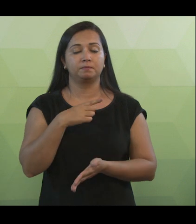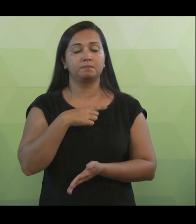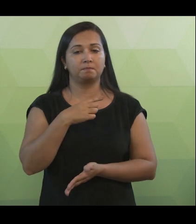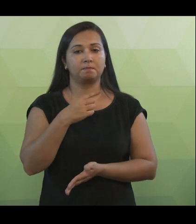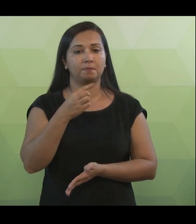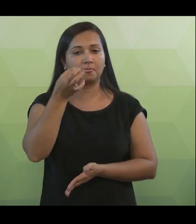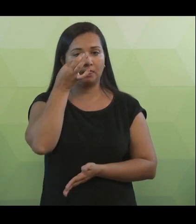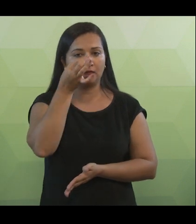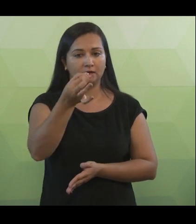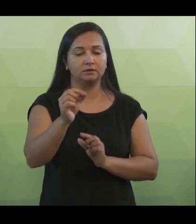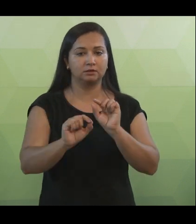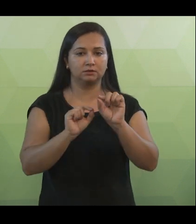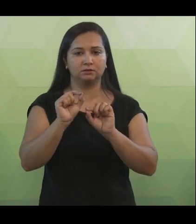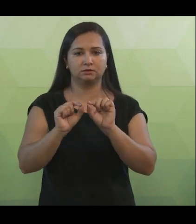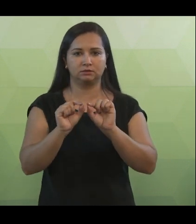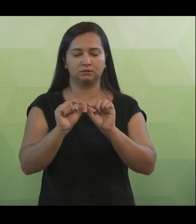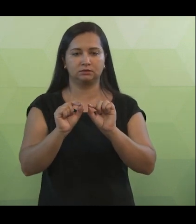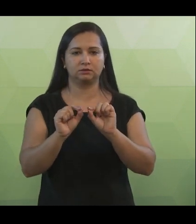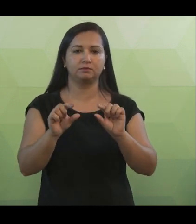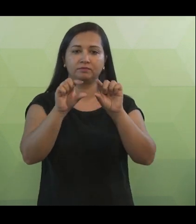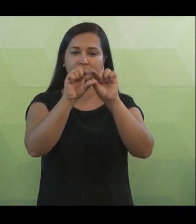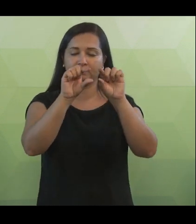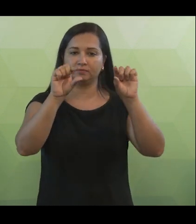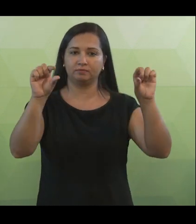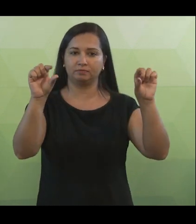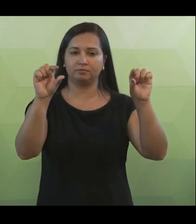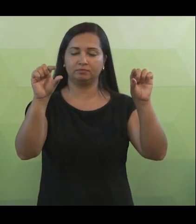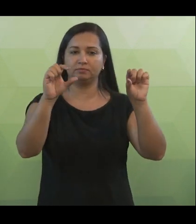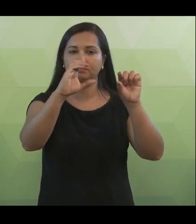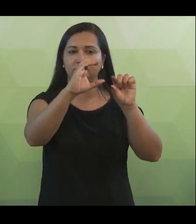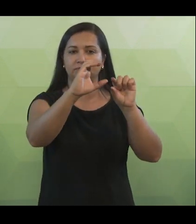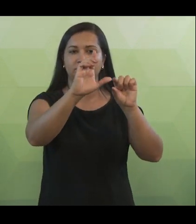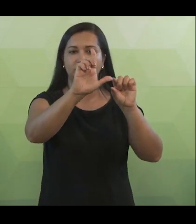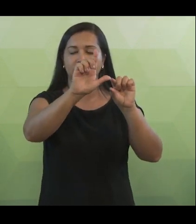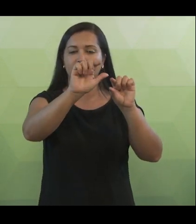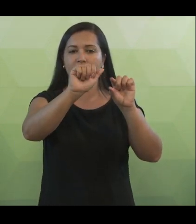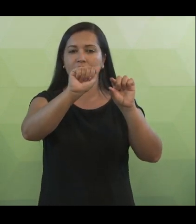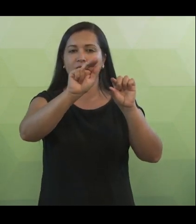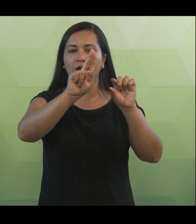observação. Observe que a cláusula where na sintaxe delete,